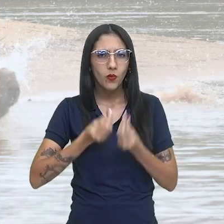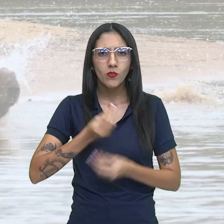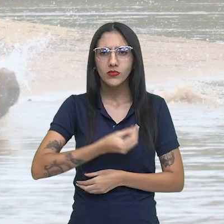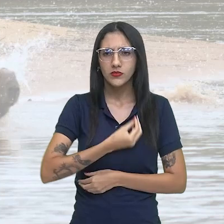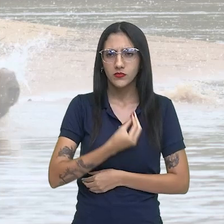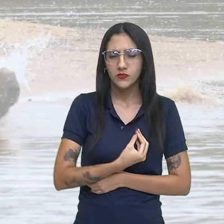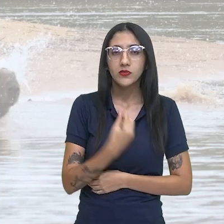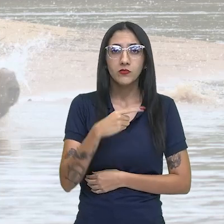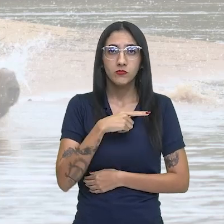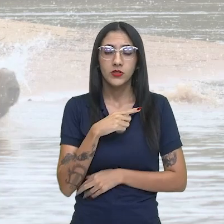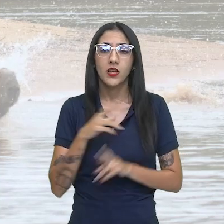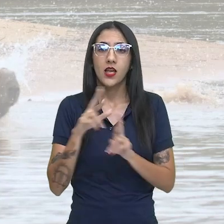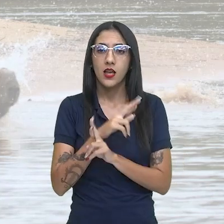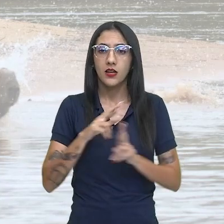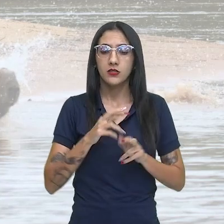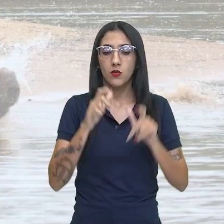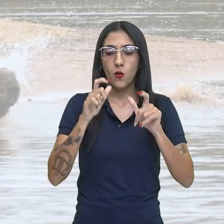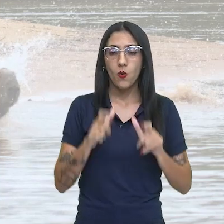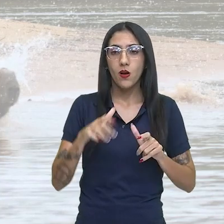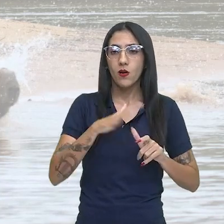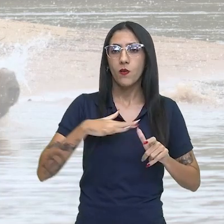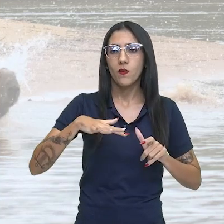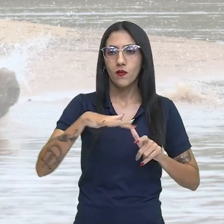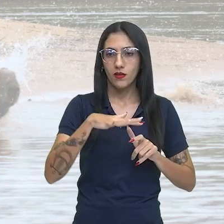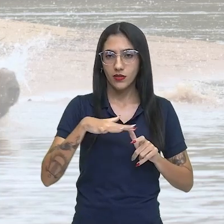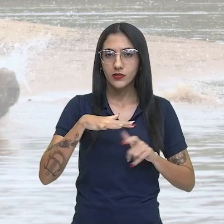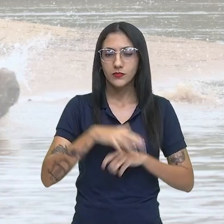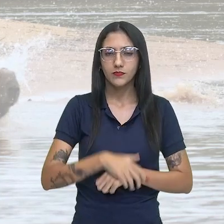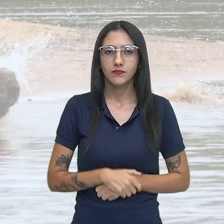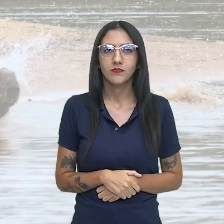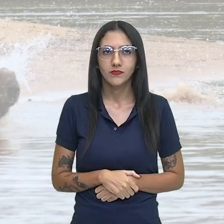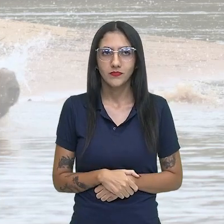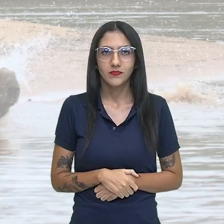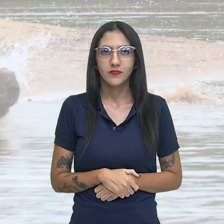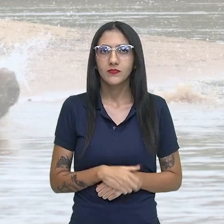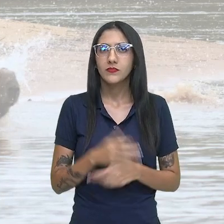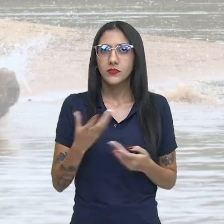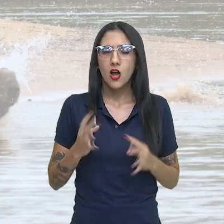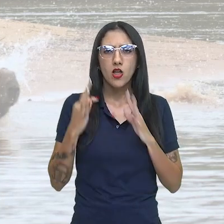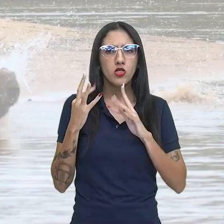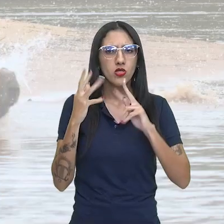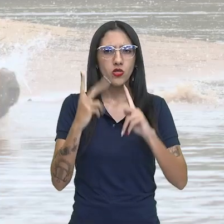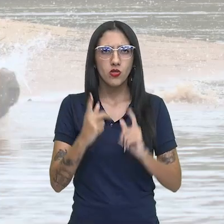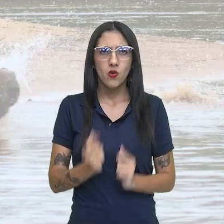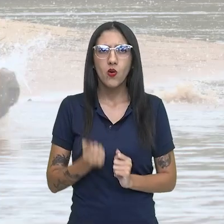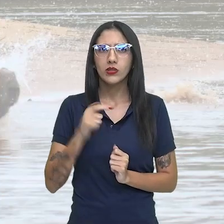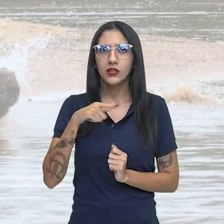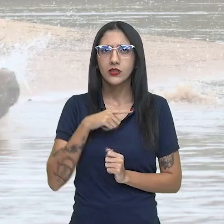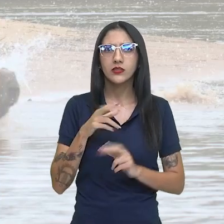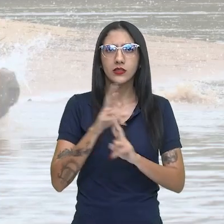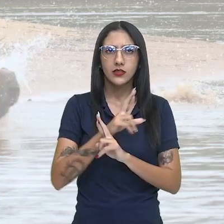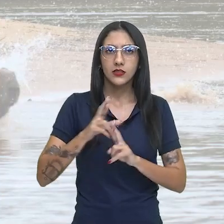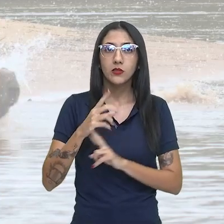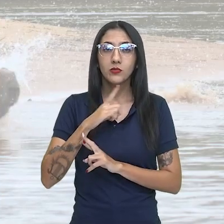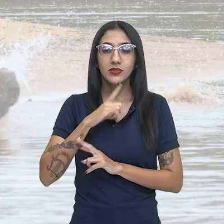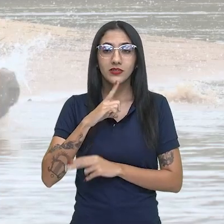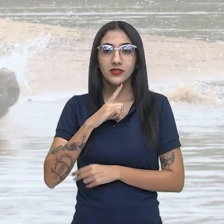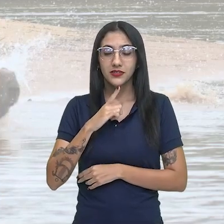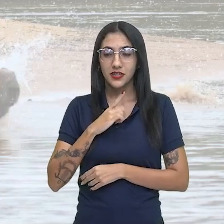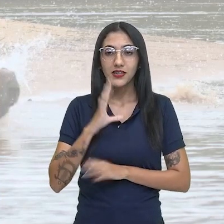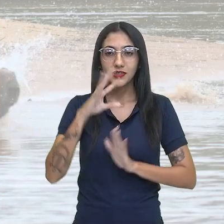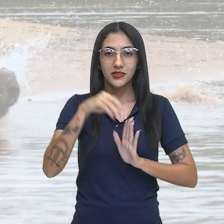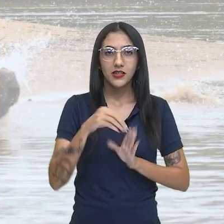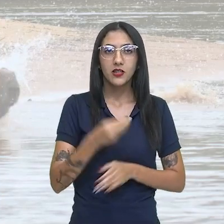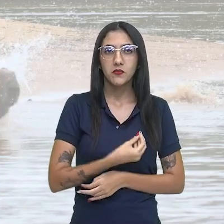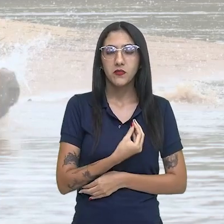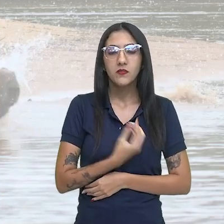interagem com o ambiente em que vivem? Toda essa interação que ocorre entre os seres vivos,